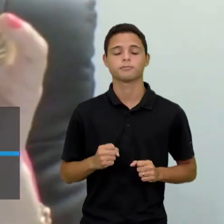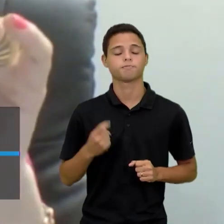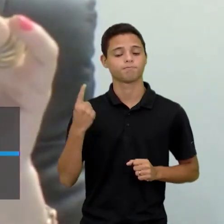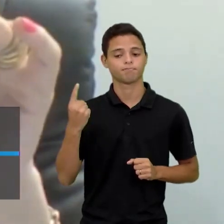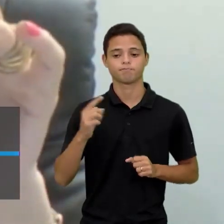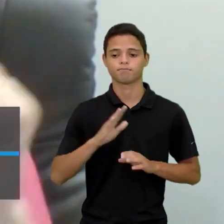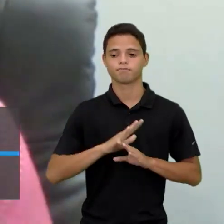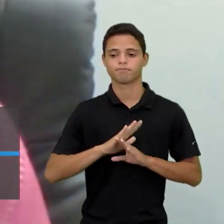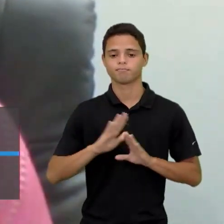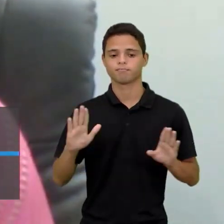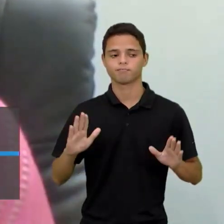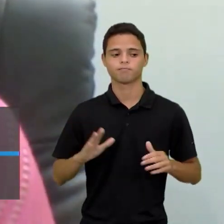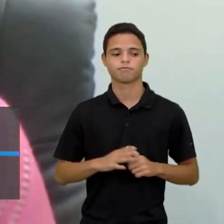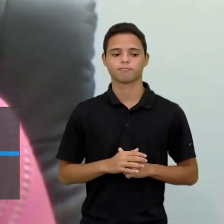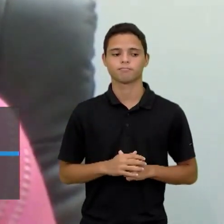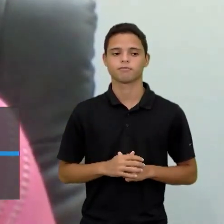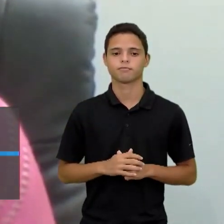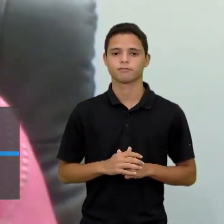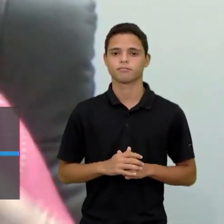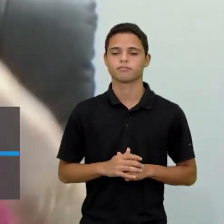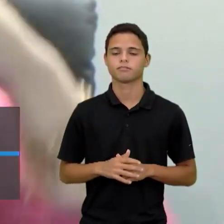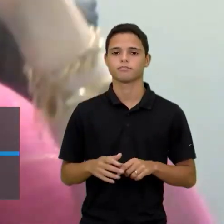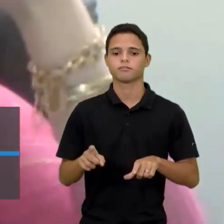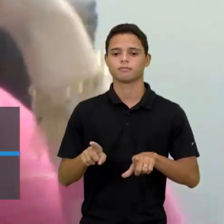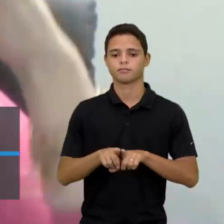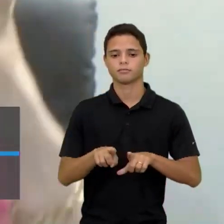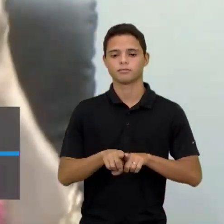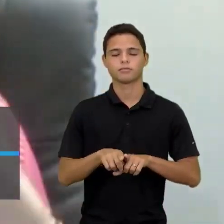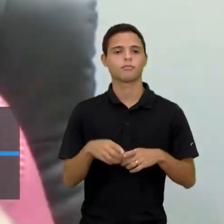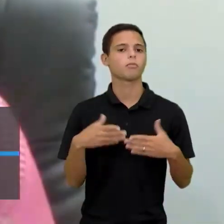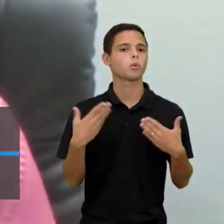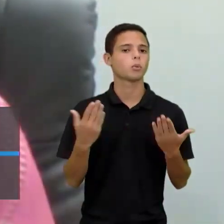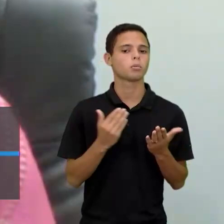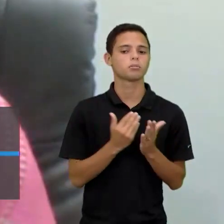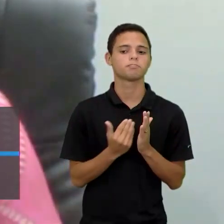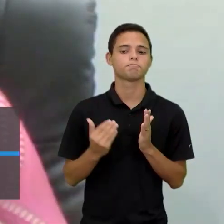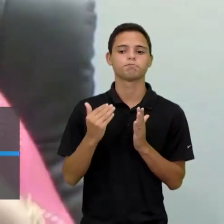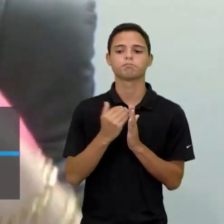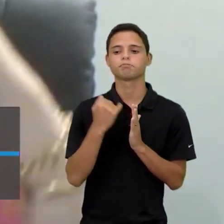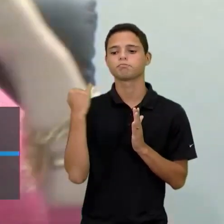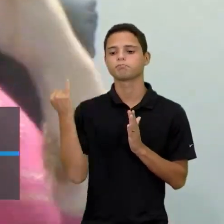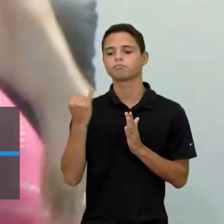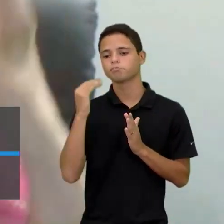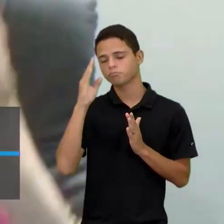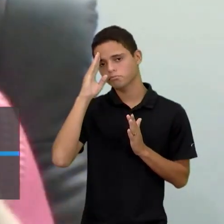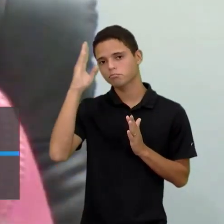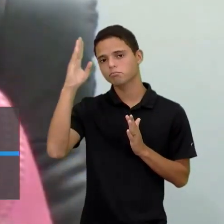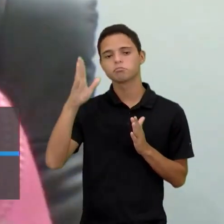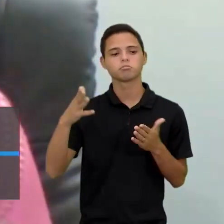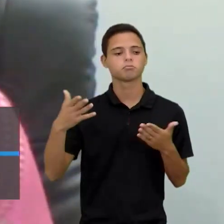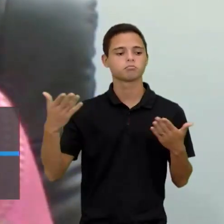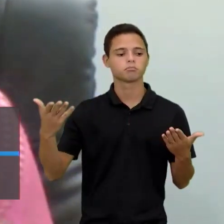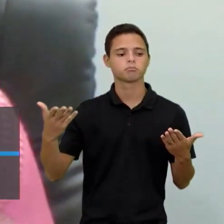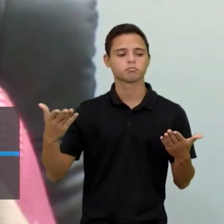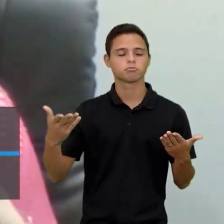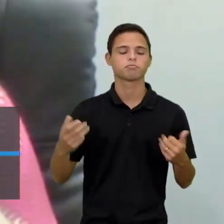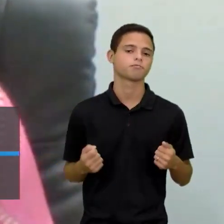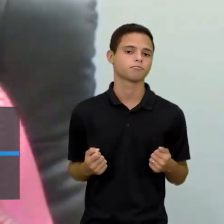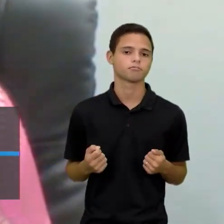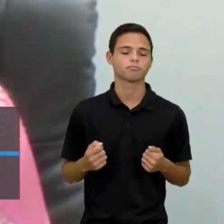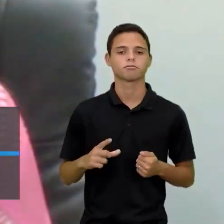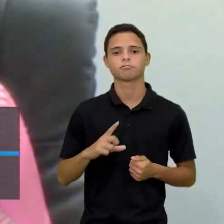uma atividade. Então, eu vejo qual que é a mais importante, qual que deve realmente,